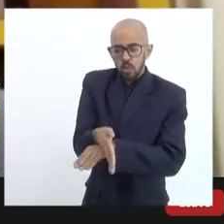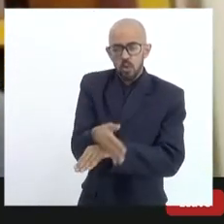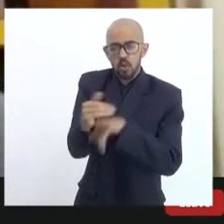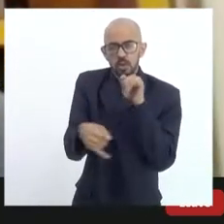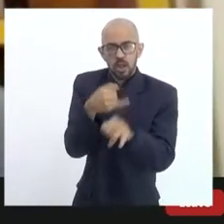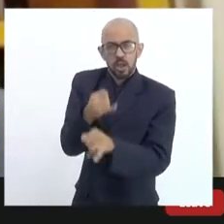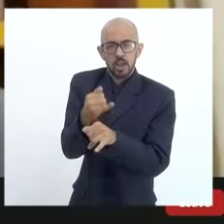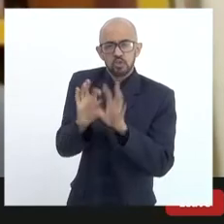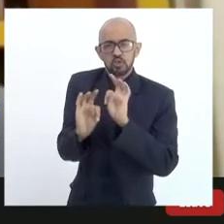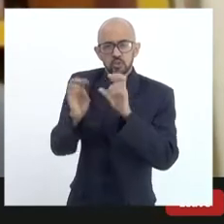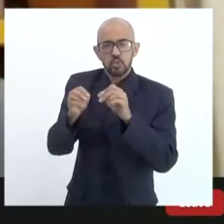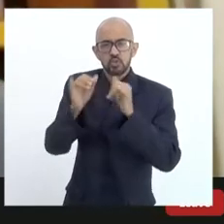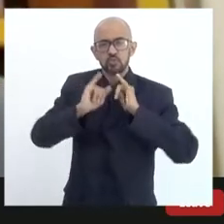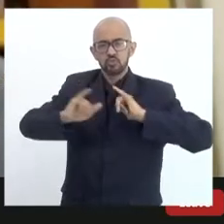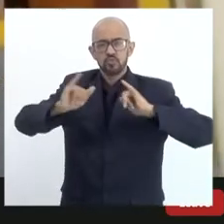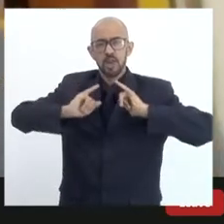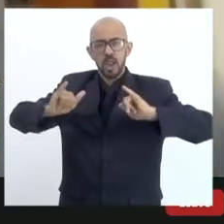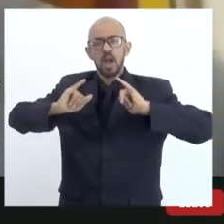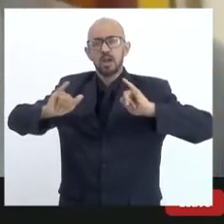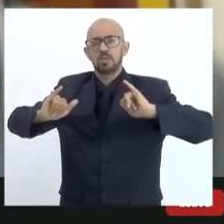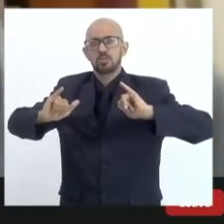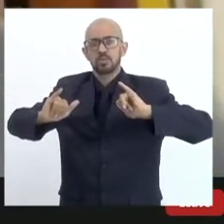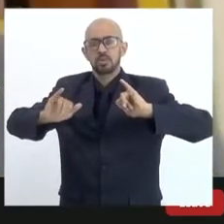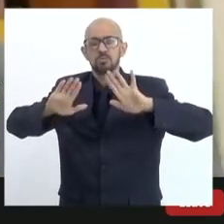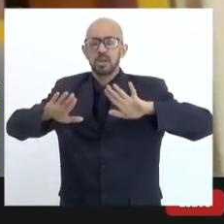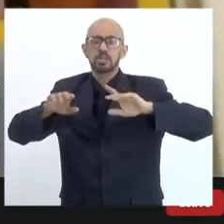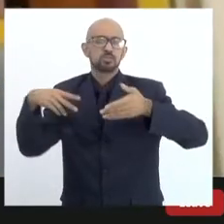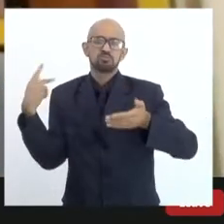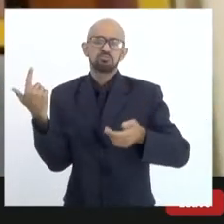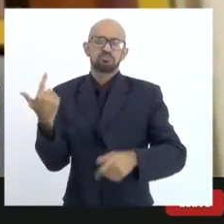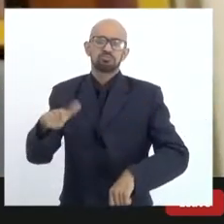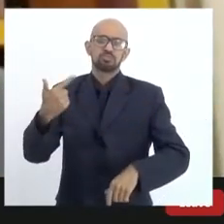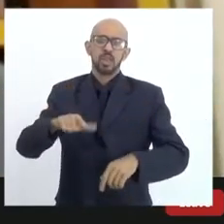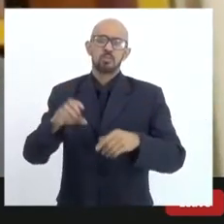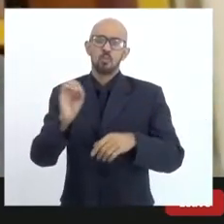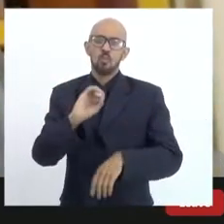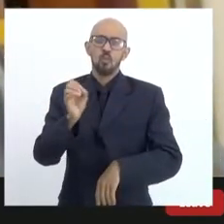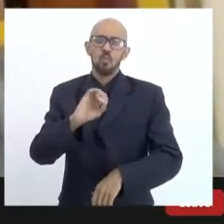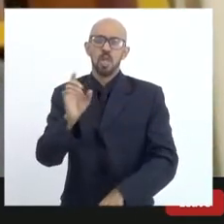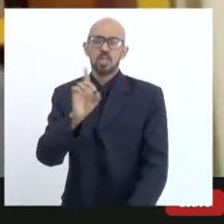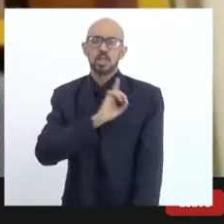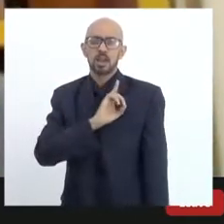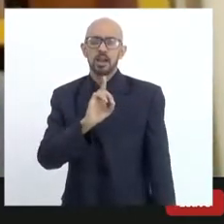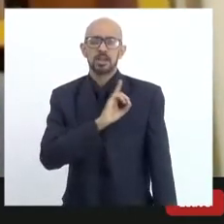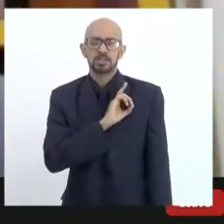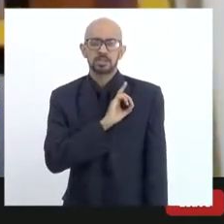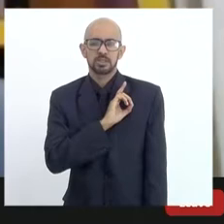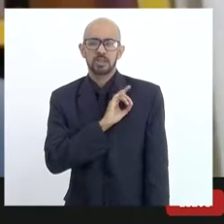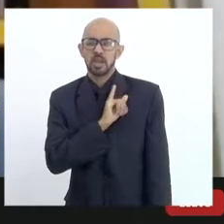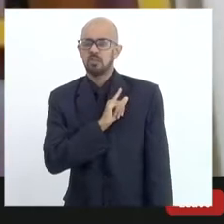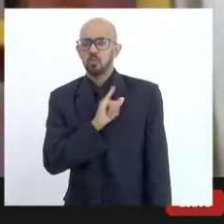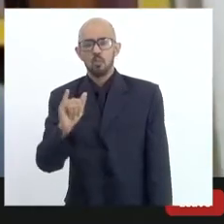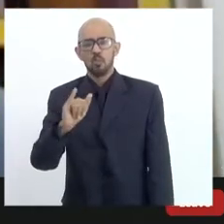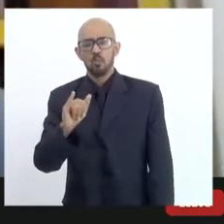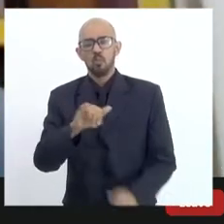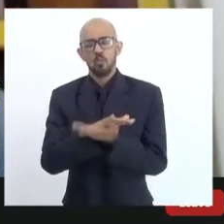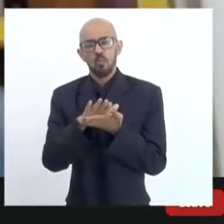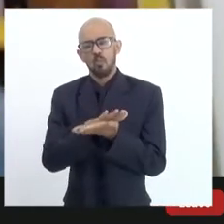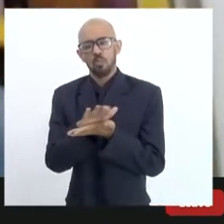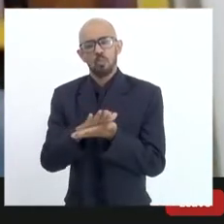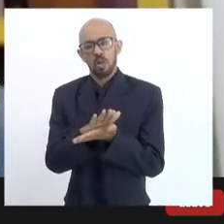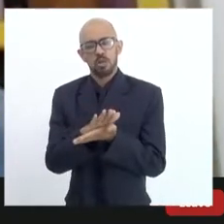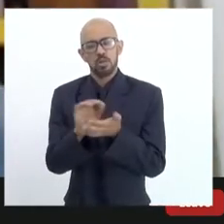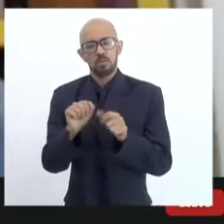falou, ok? E você não viu a delegacia daquela região noticiar qualquer coisa que ela pudesse